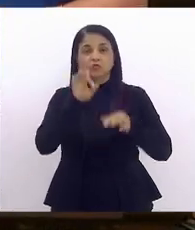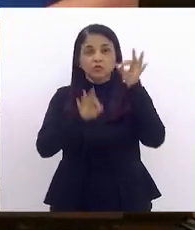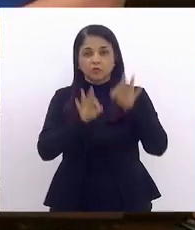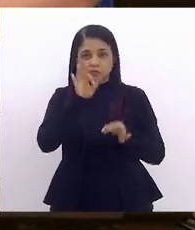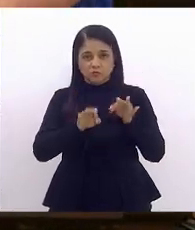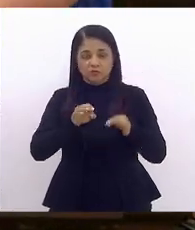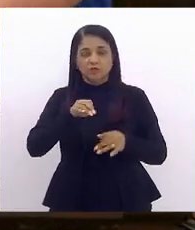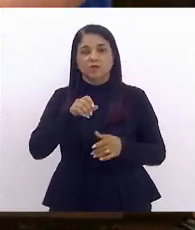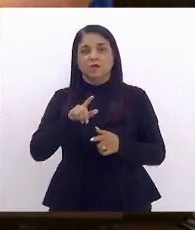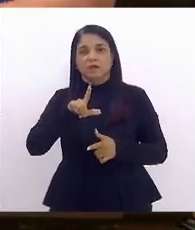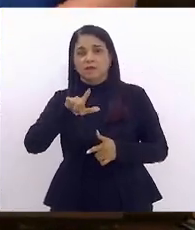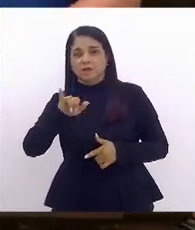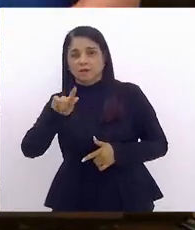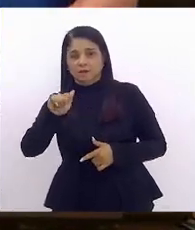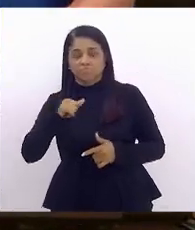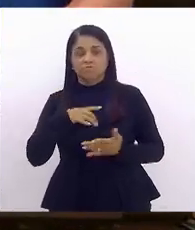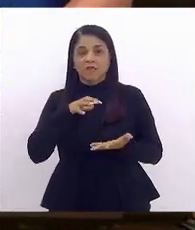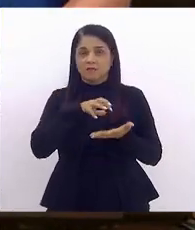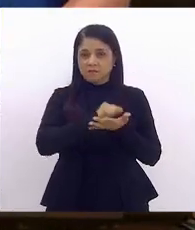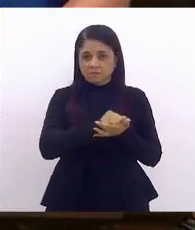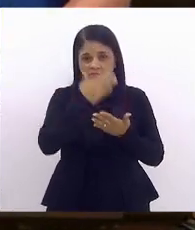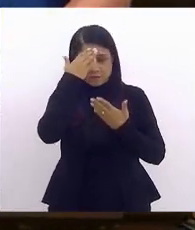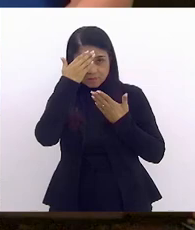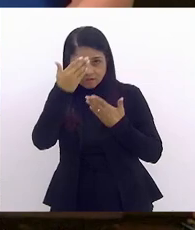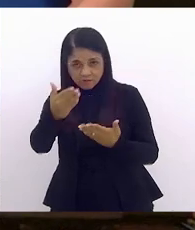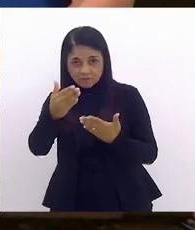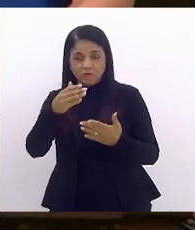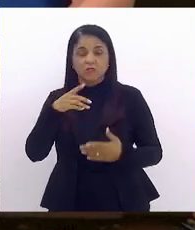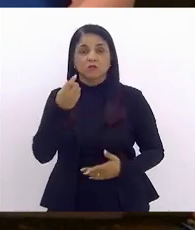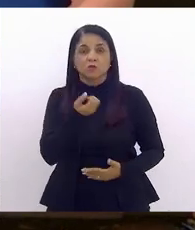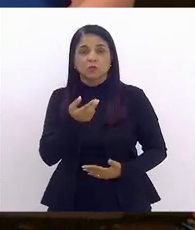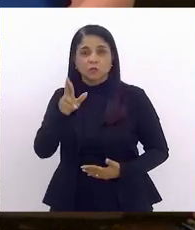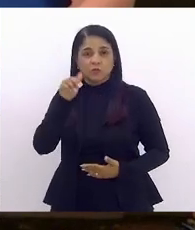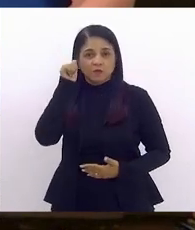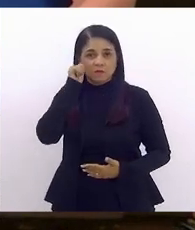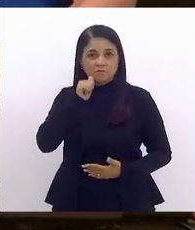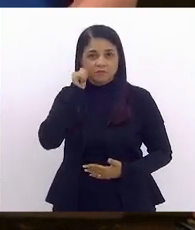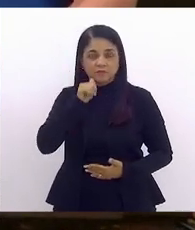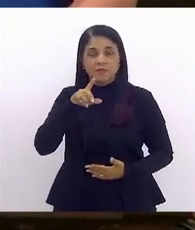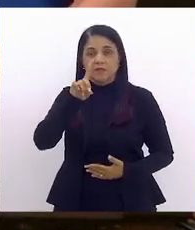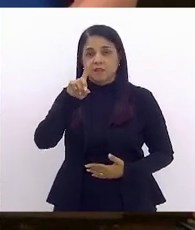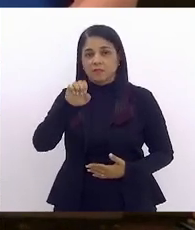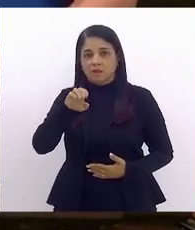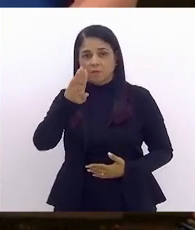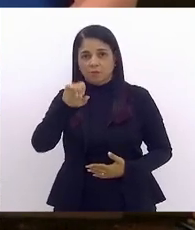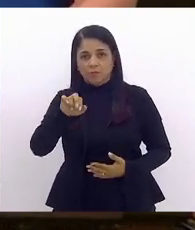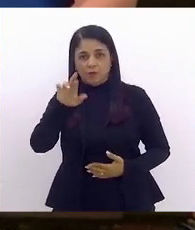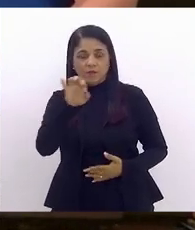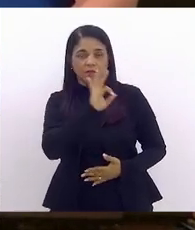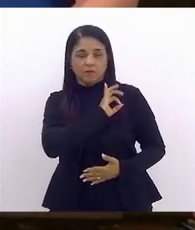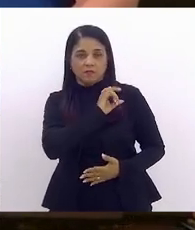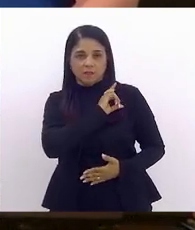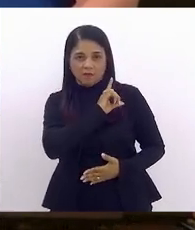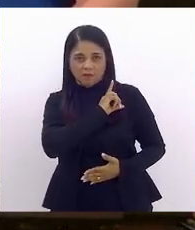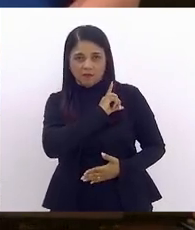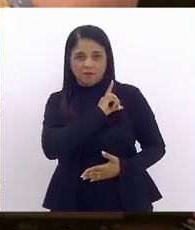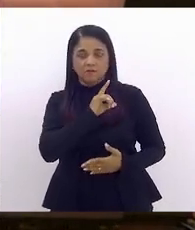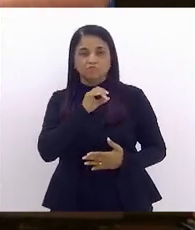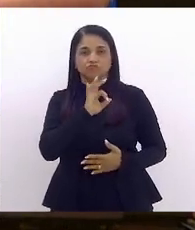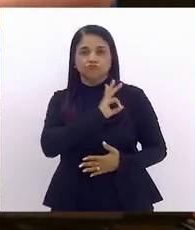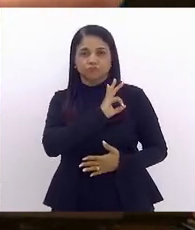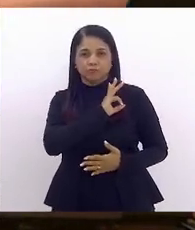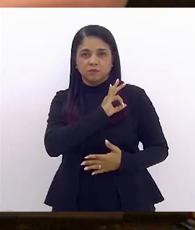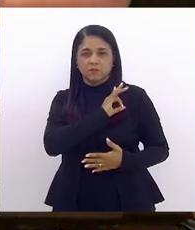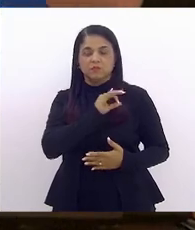Resistamos e agradecemos a presença da queridíssima doutora Débora Rodrigues, delegada de polícia, titular de